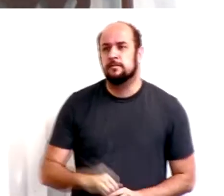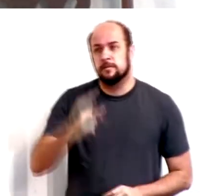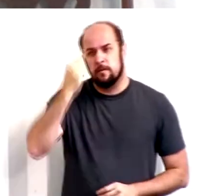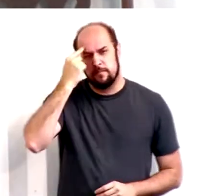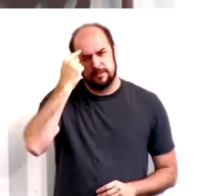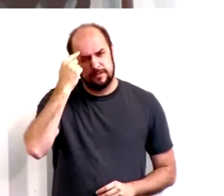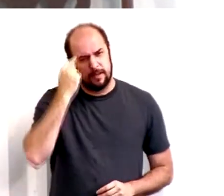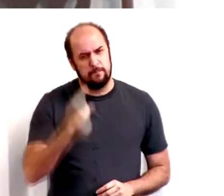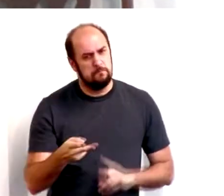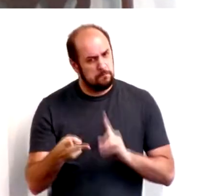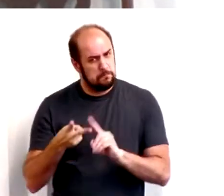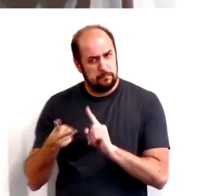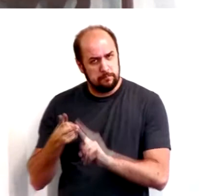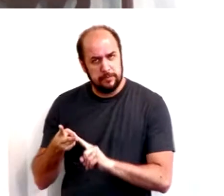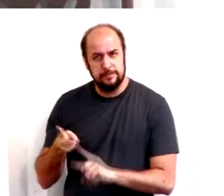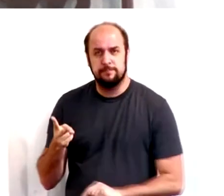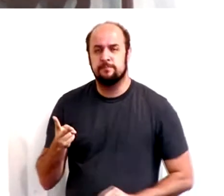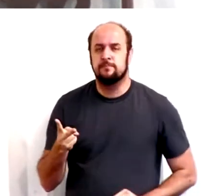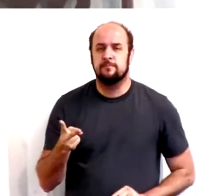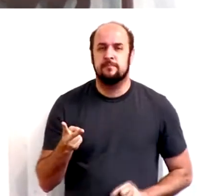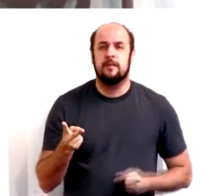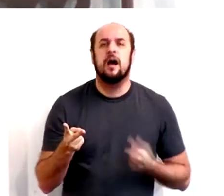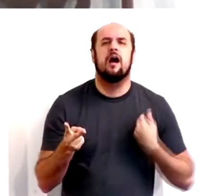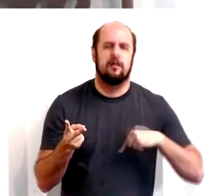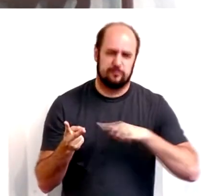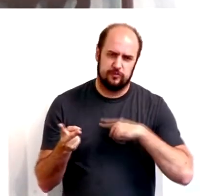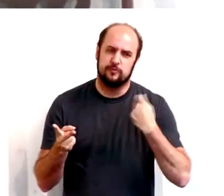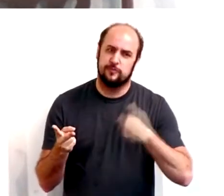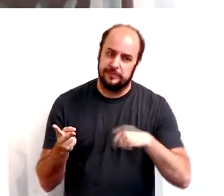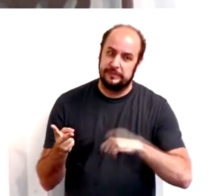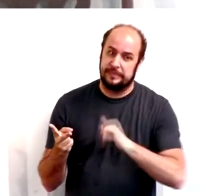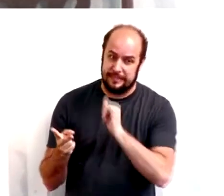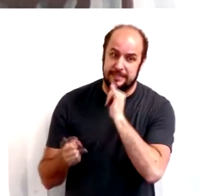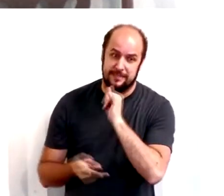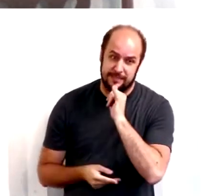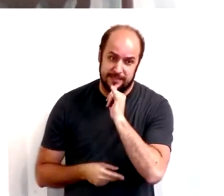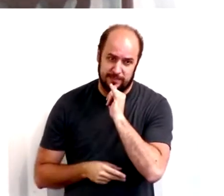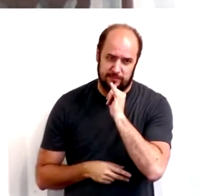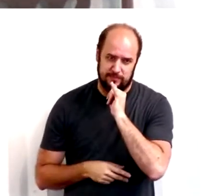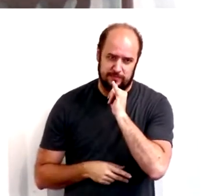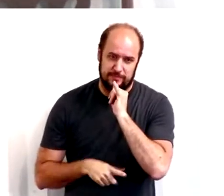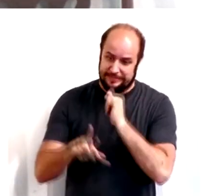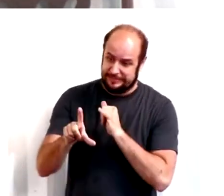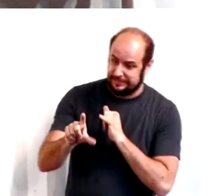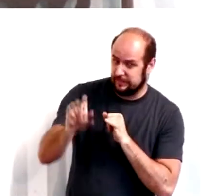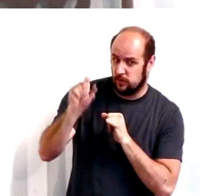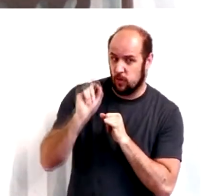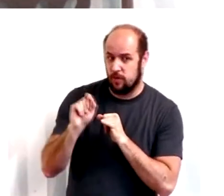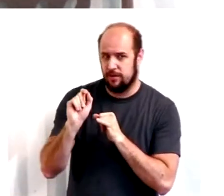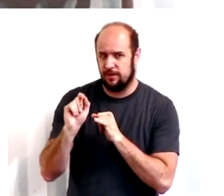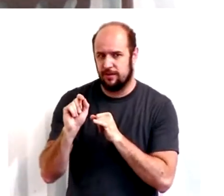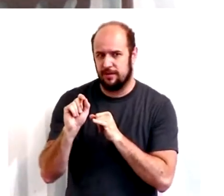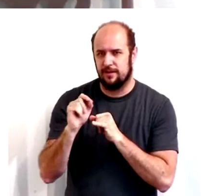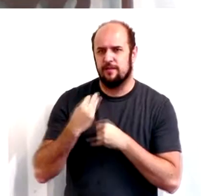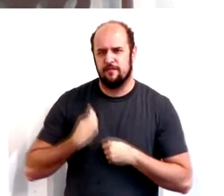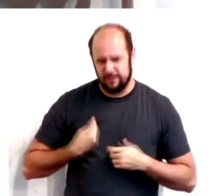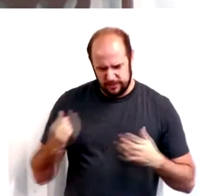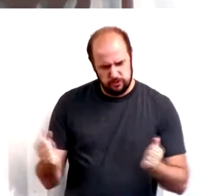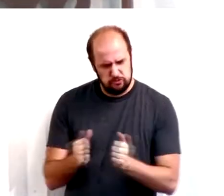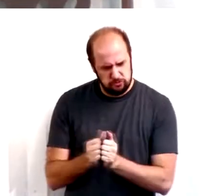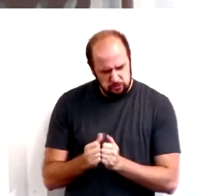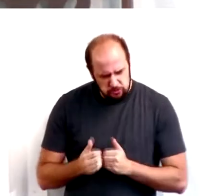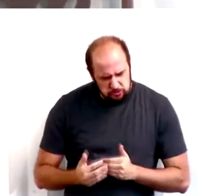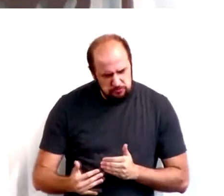podemos parar para pensar, queridos, que nós precisamos de modelos e escolher esses modelos para caminharmos com